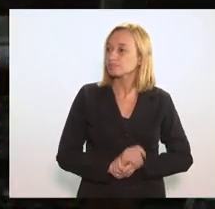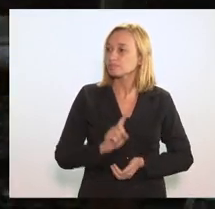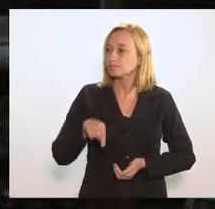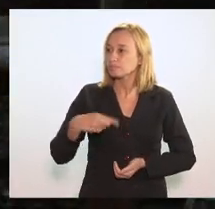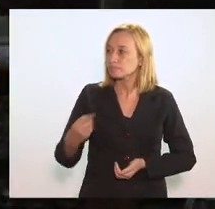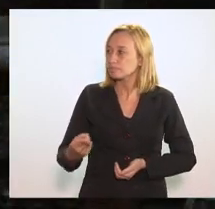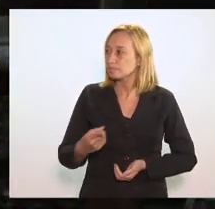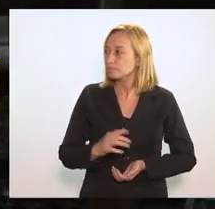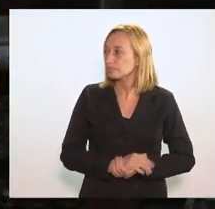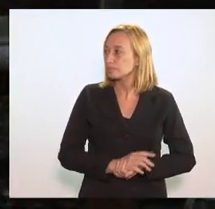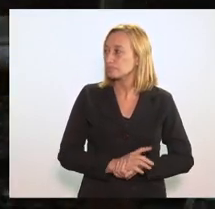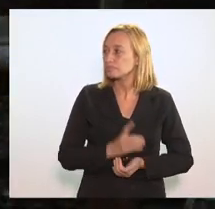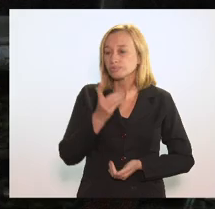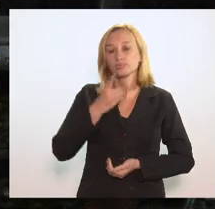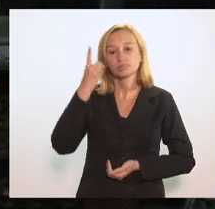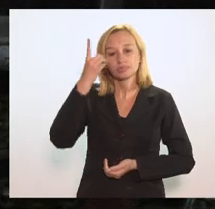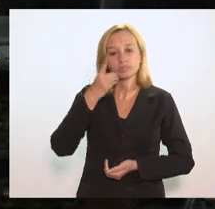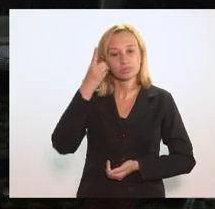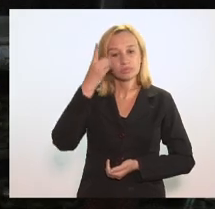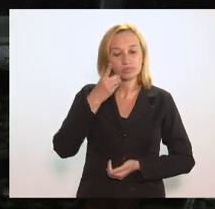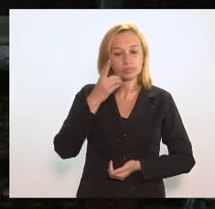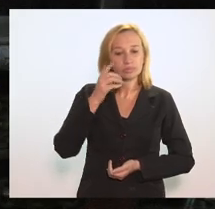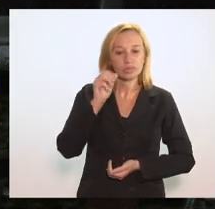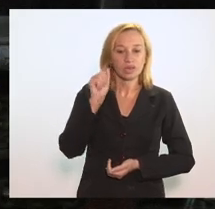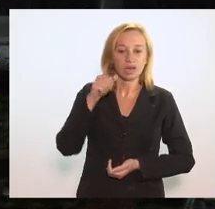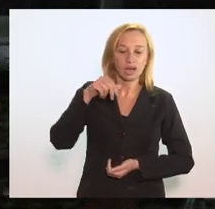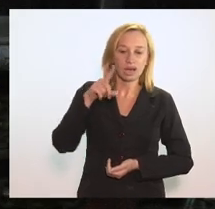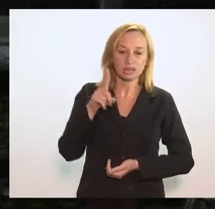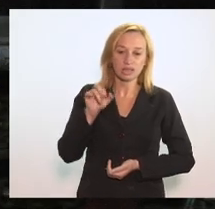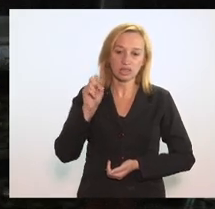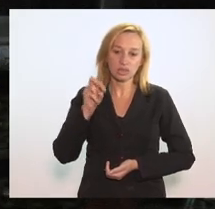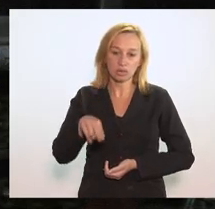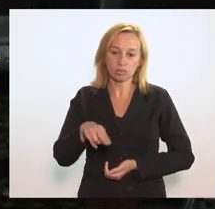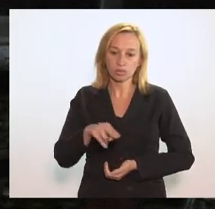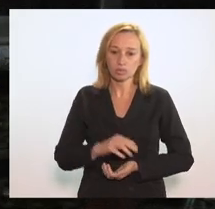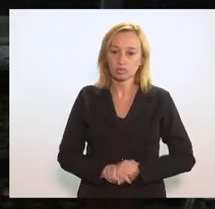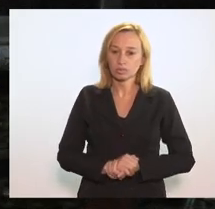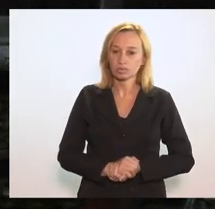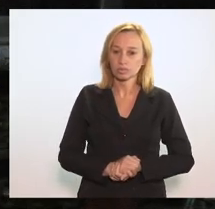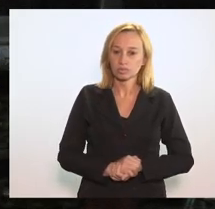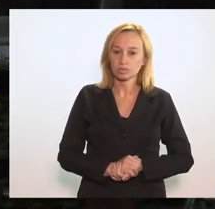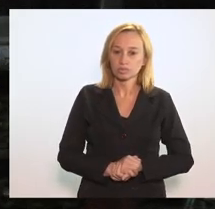Próximo orador inscrito, deputado Anderson Moraes.